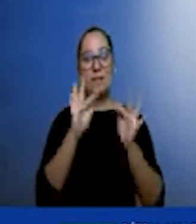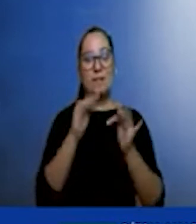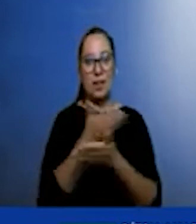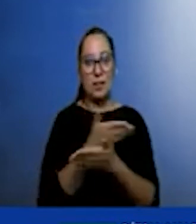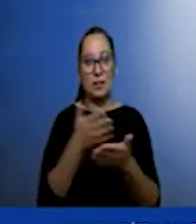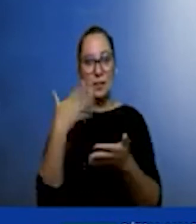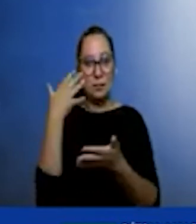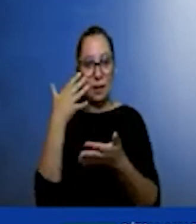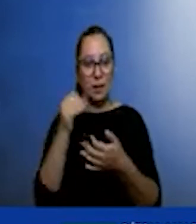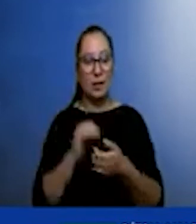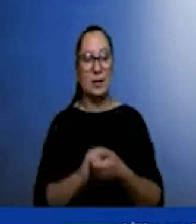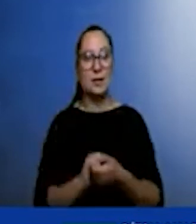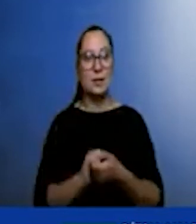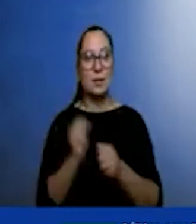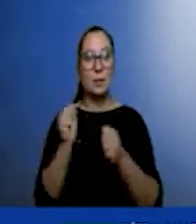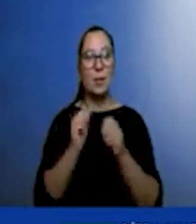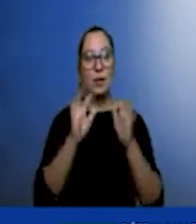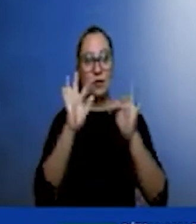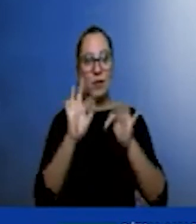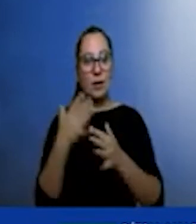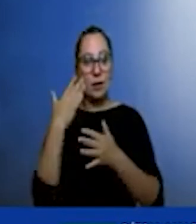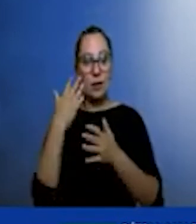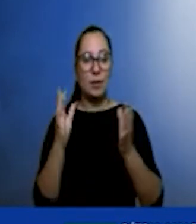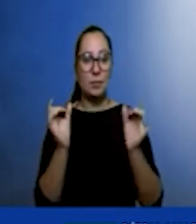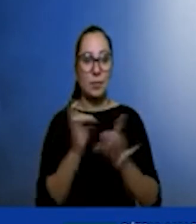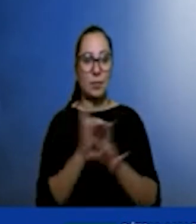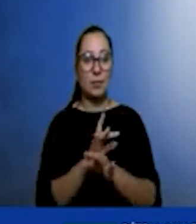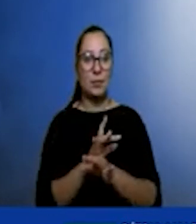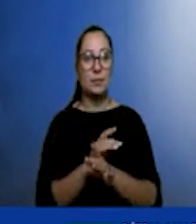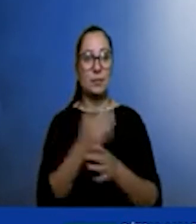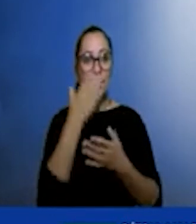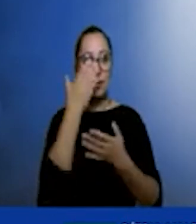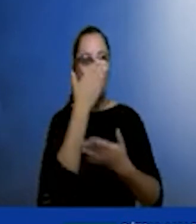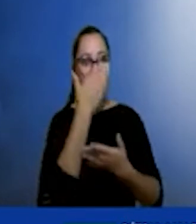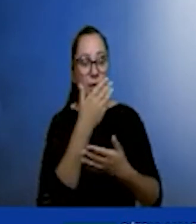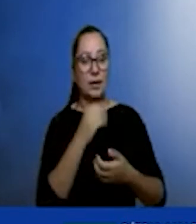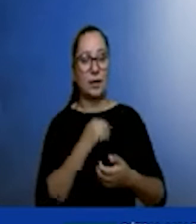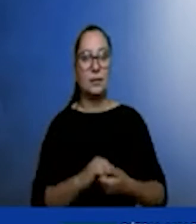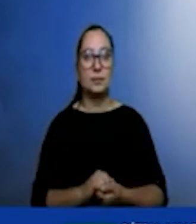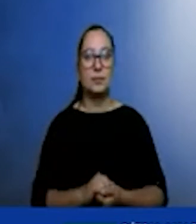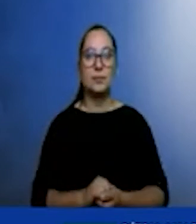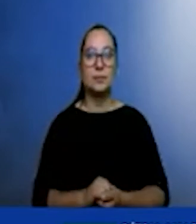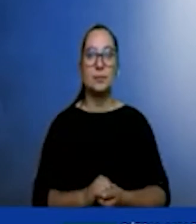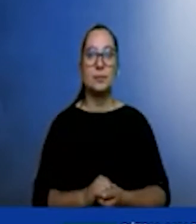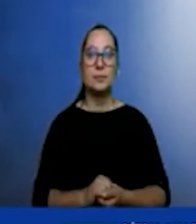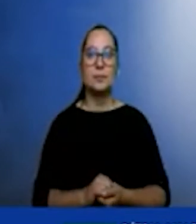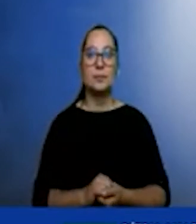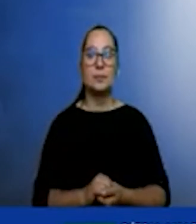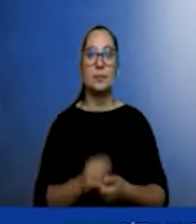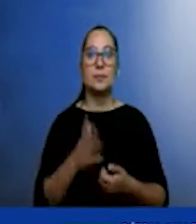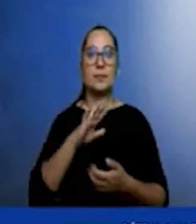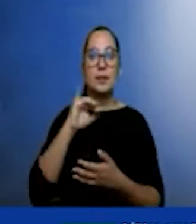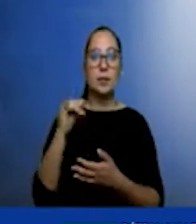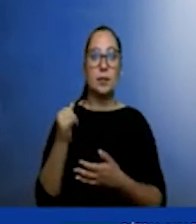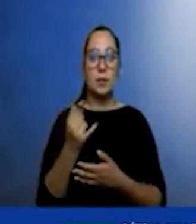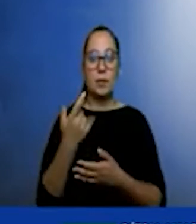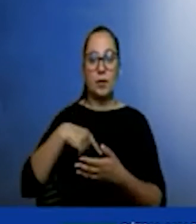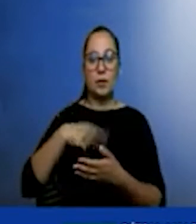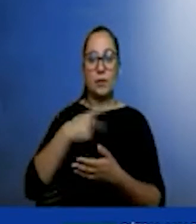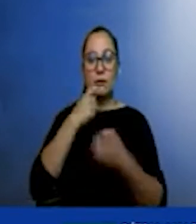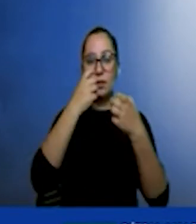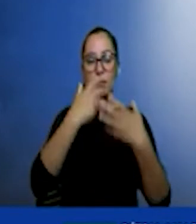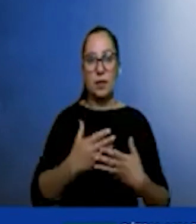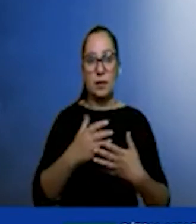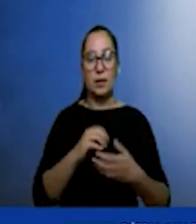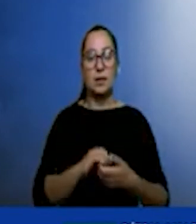gente já possa encaminhar para o final, Fernanda. Obrigada, Davi. Eu queria pegar de tudo que a gente falou, eu acho que